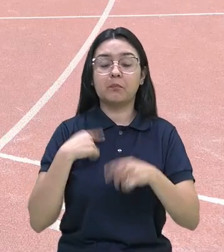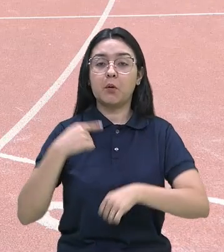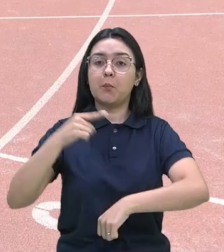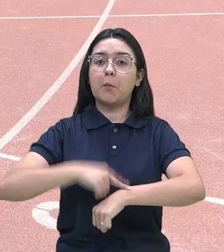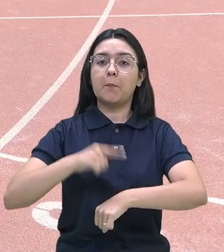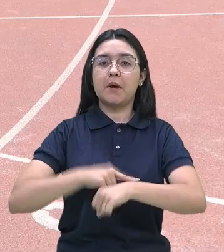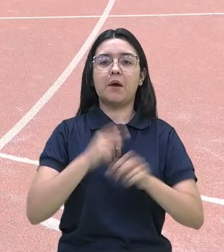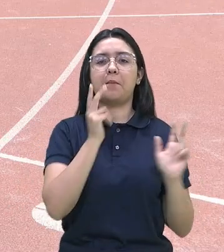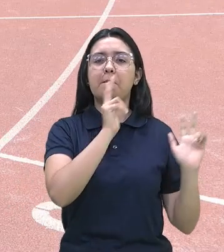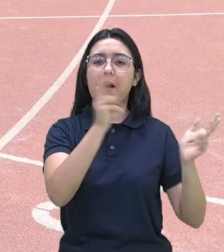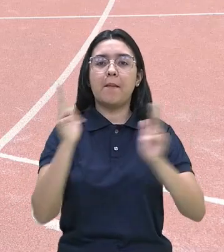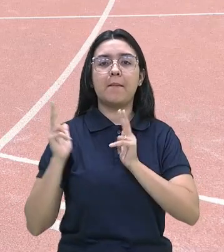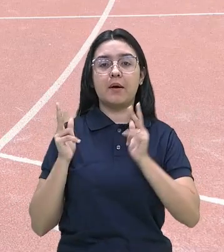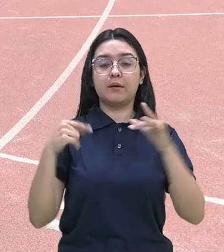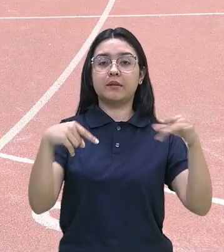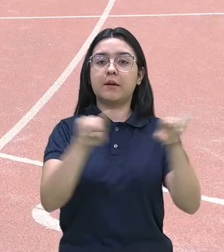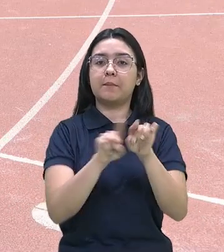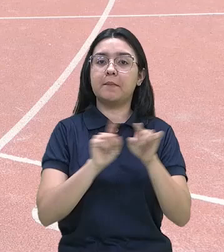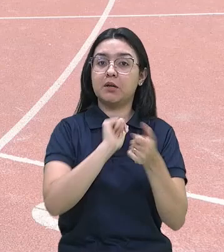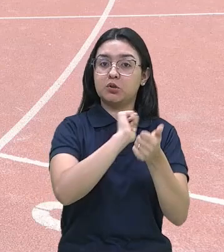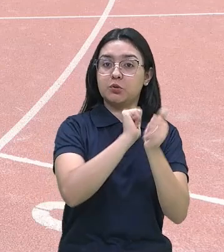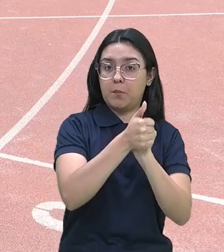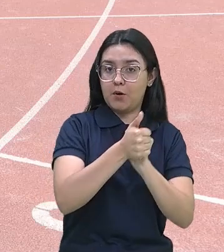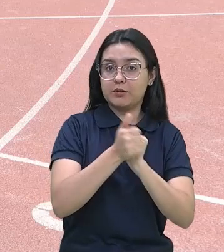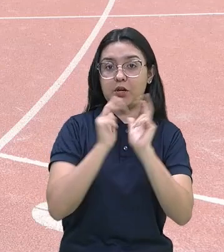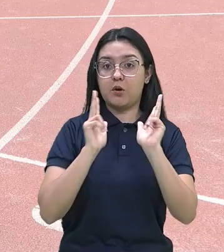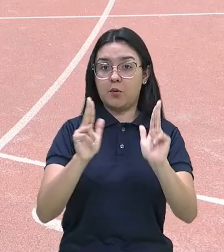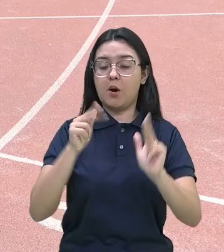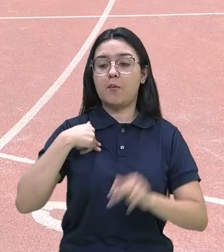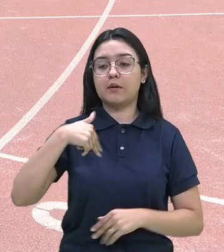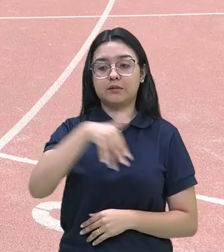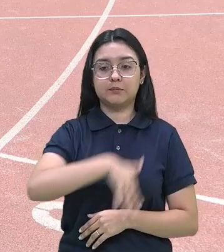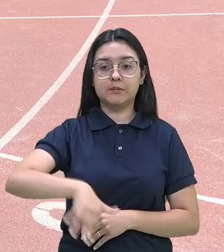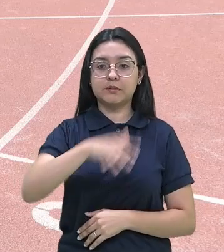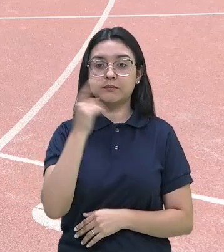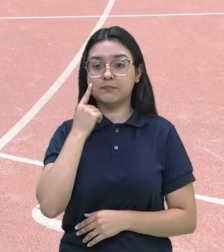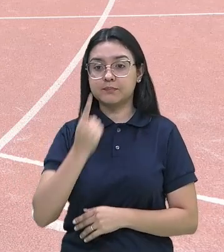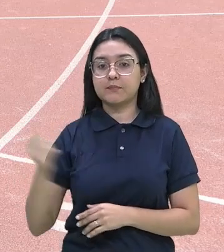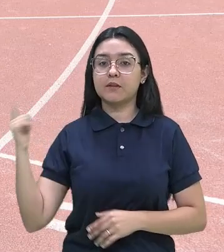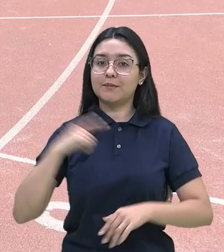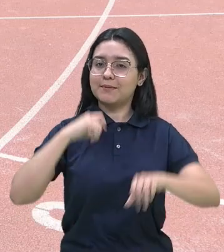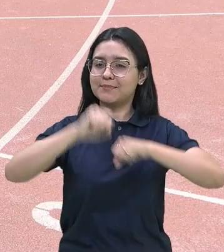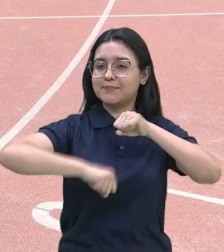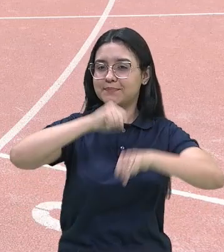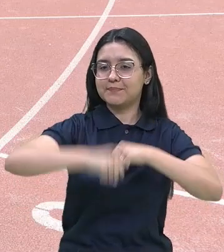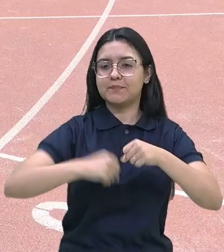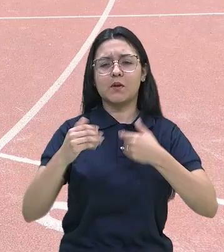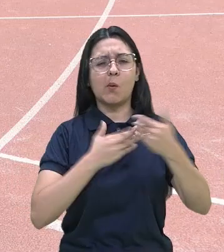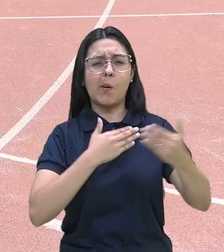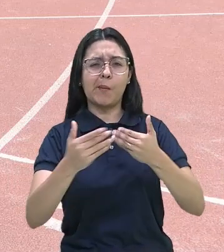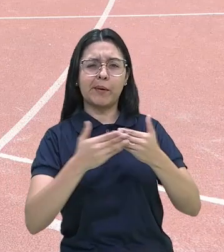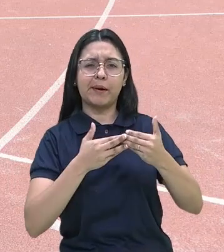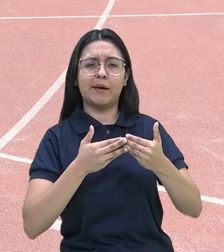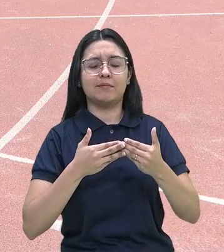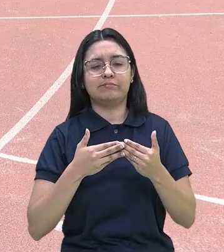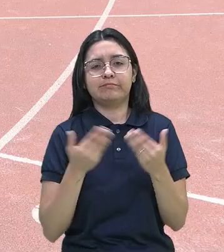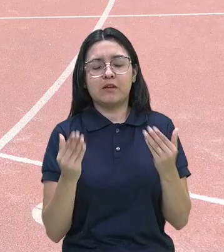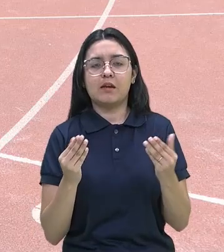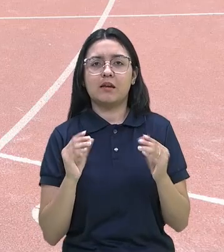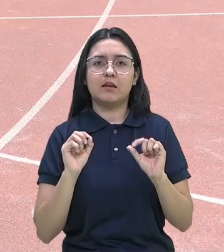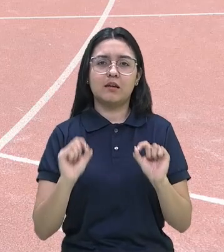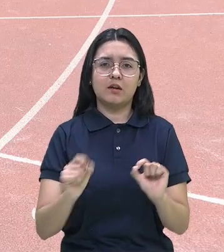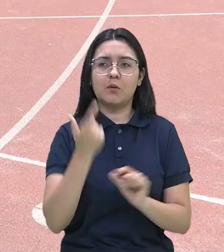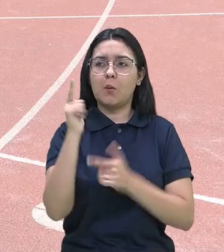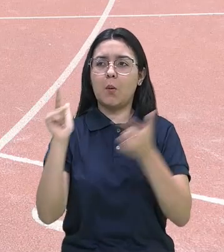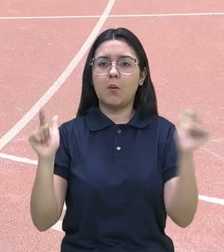de lazer, seja em um esporte, como eu estou aqui, em uma pista de atletismo, ou em qualquer situação que outros